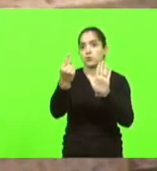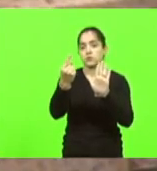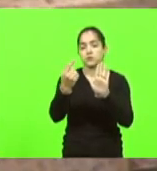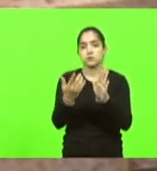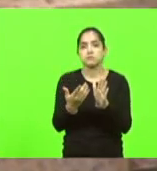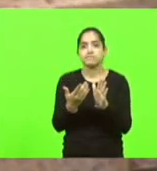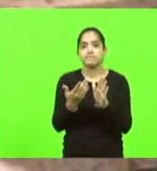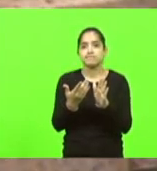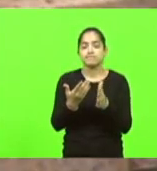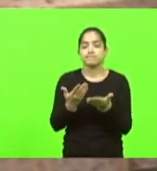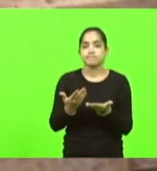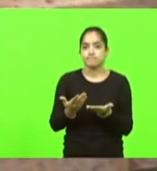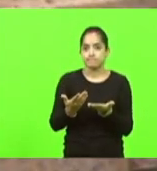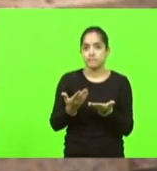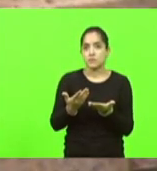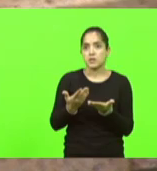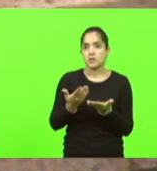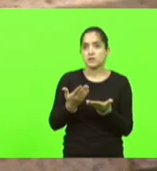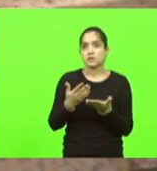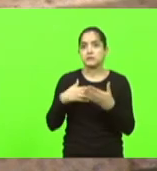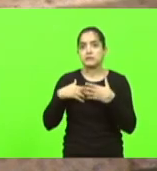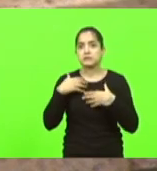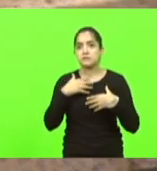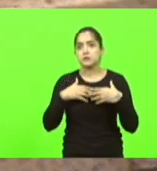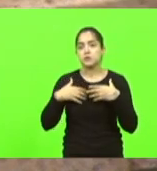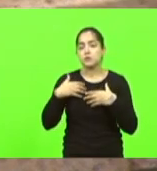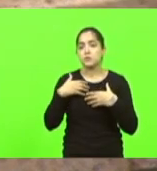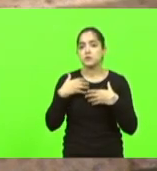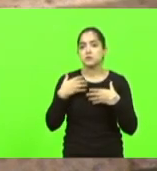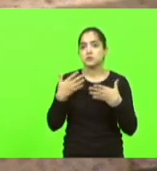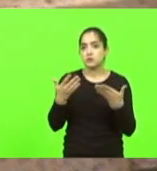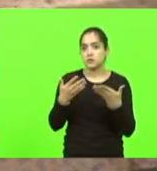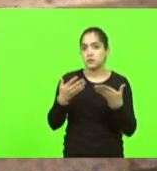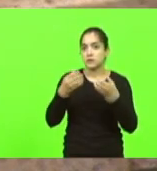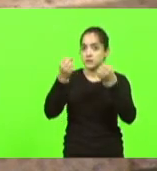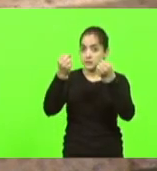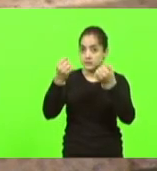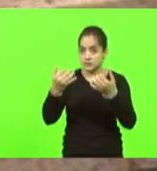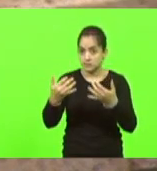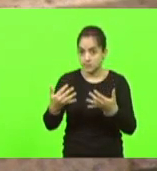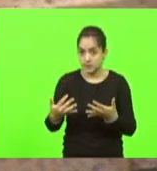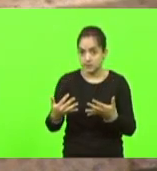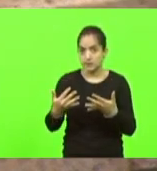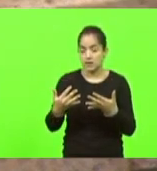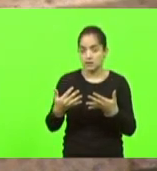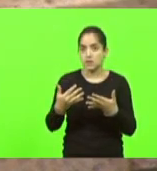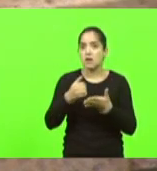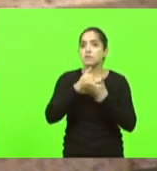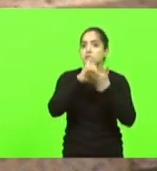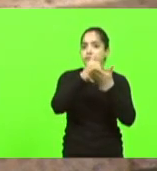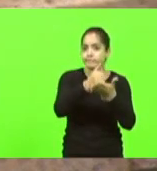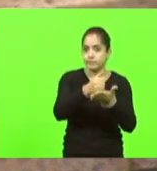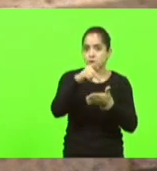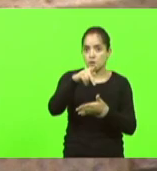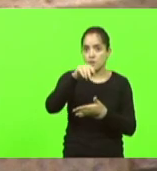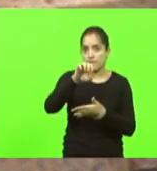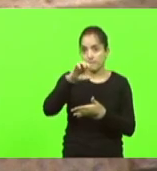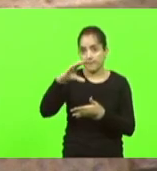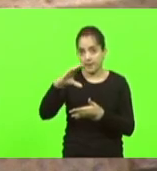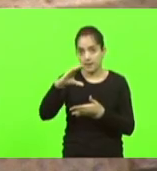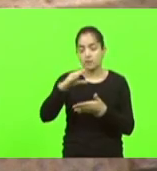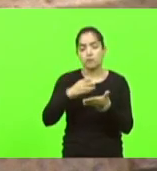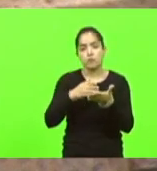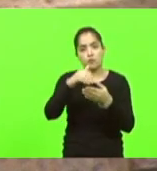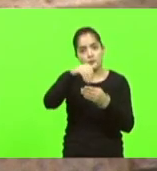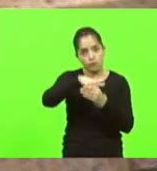fugir disso então eu fico um pouco moldado eu só queria fazer essa essa ressalva esse esse pronunciamento a favor da PEC obviamente vou voltar